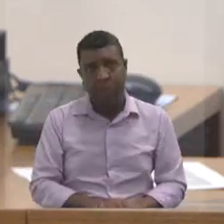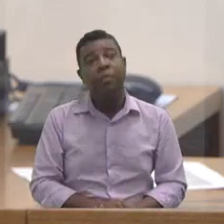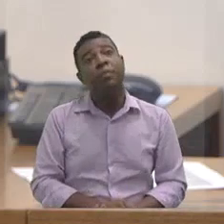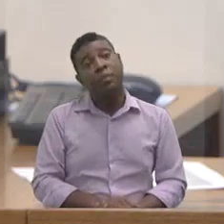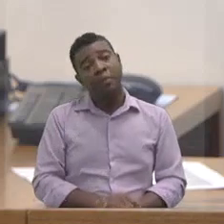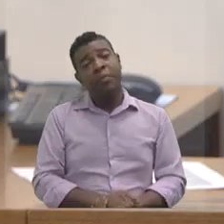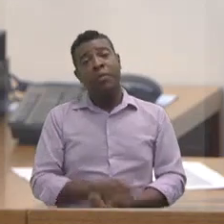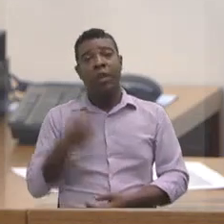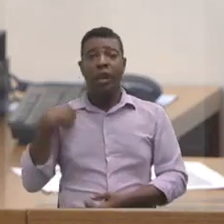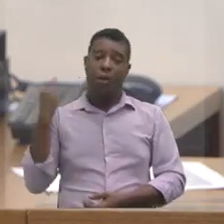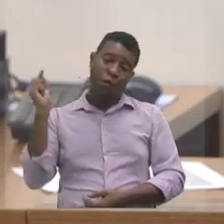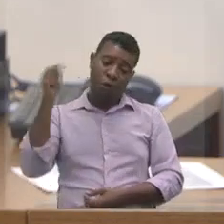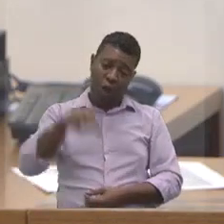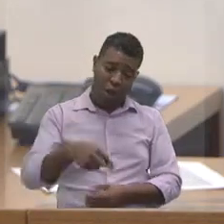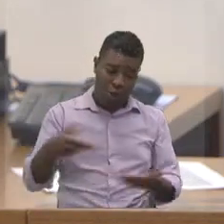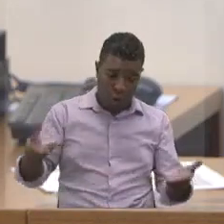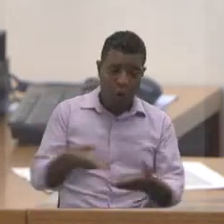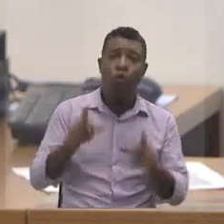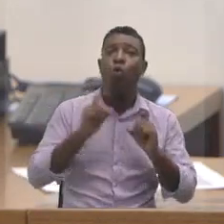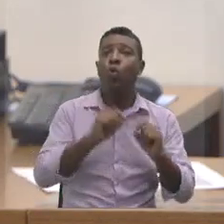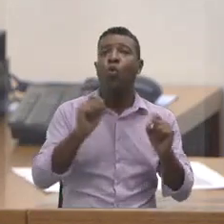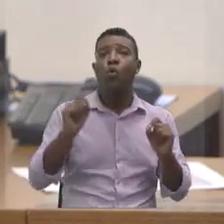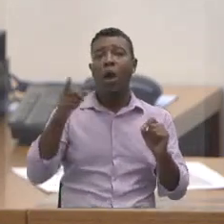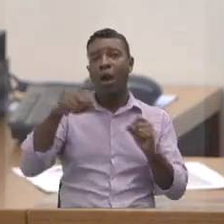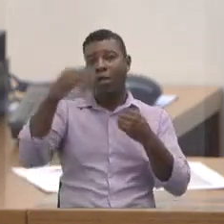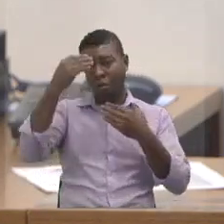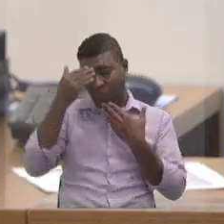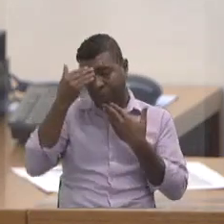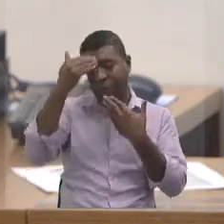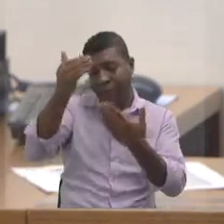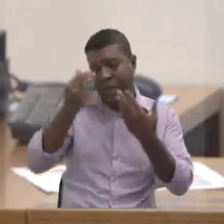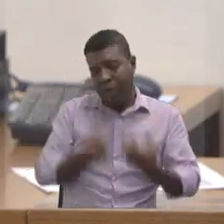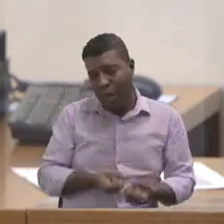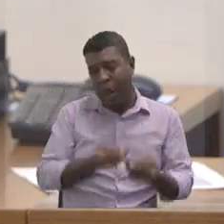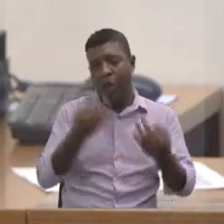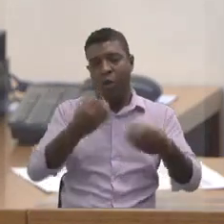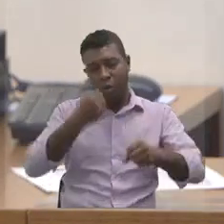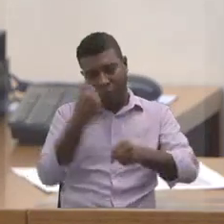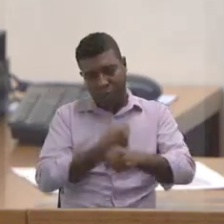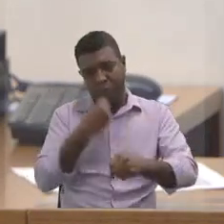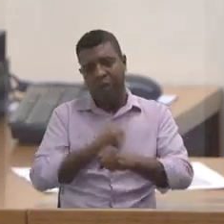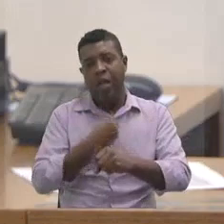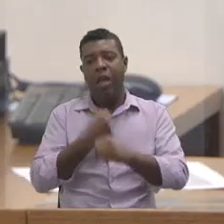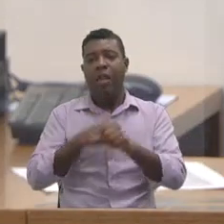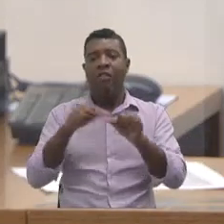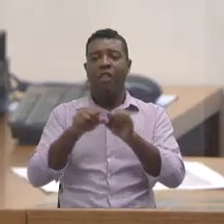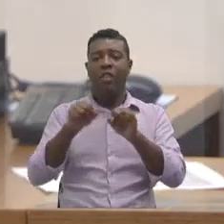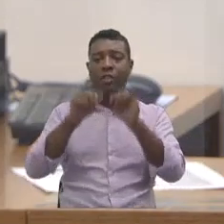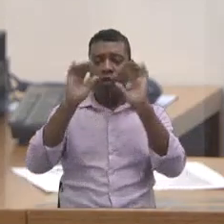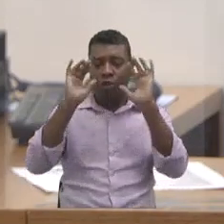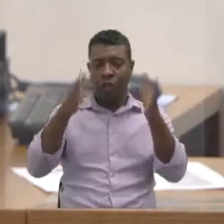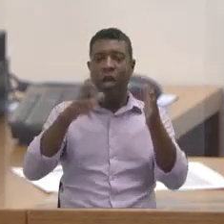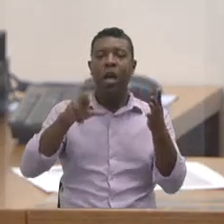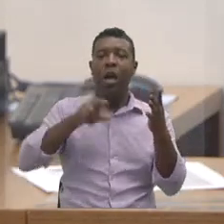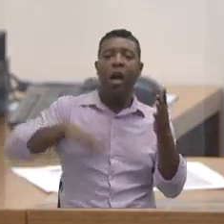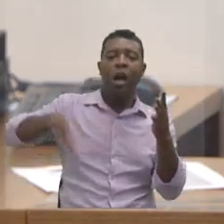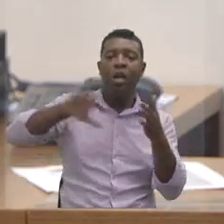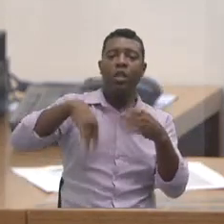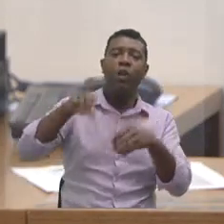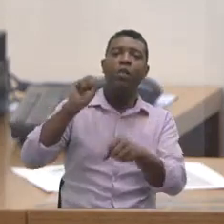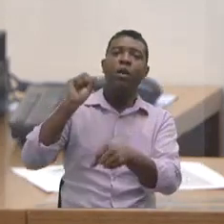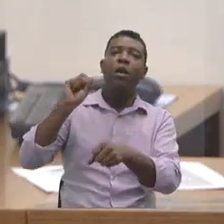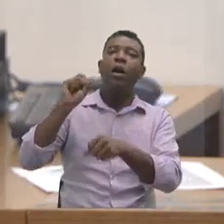nesse sentido agradecer algumas obras que estão sendo realizadas já na região de espera feliz